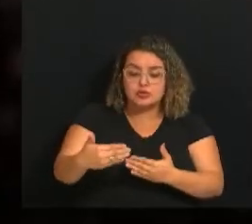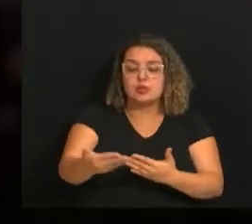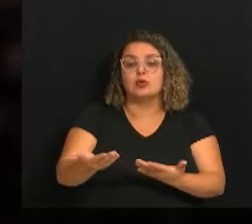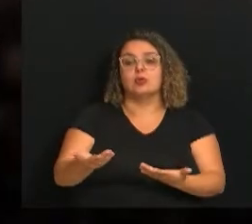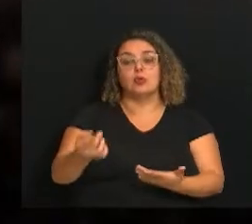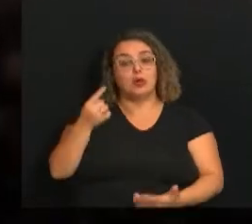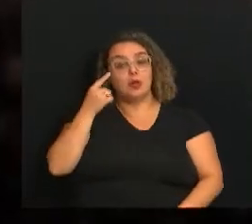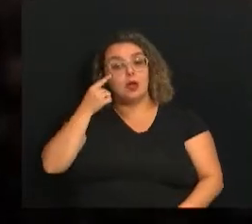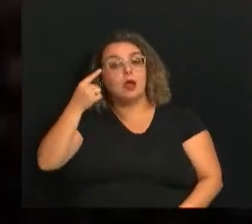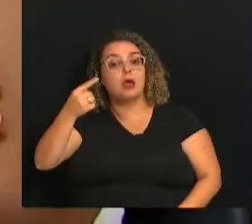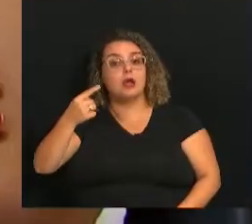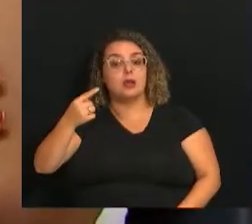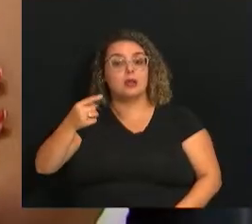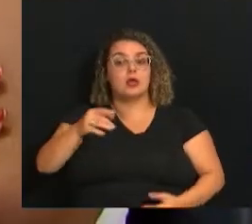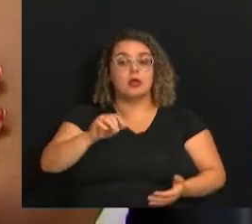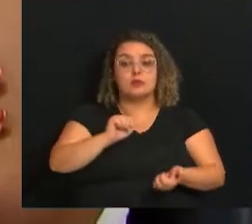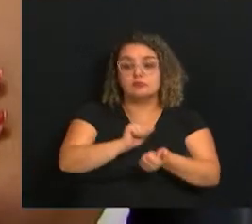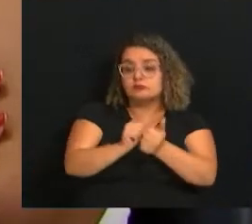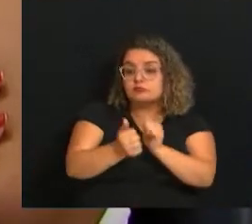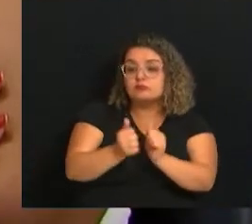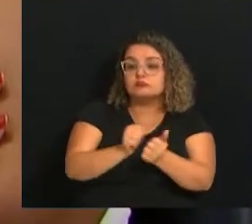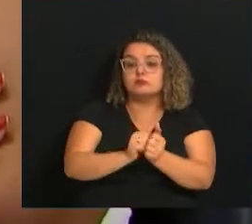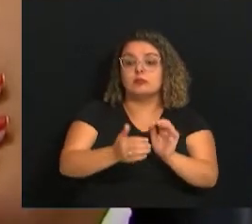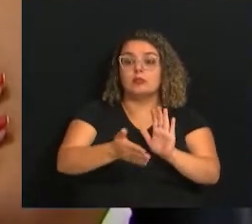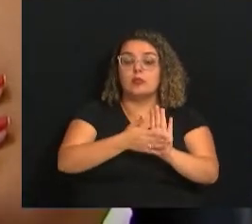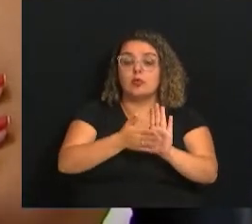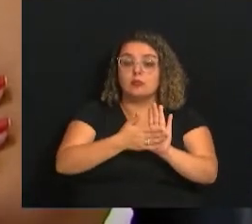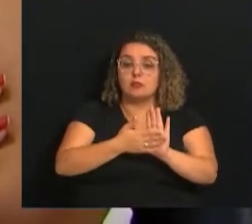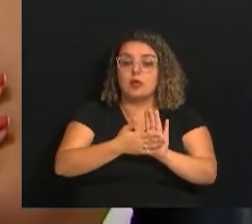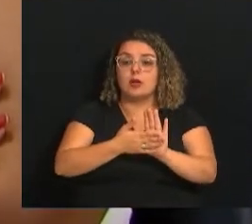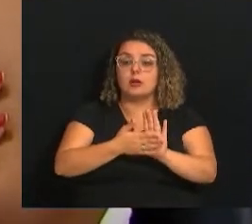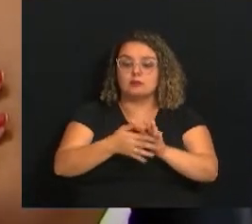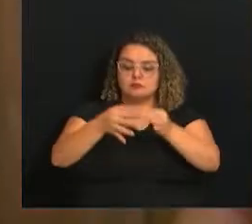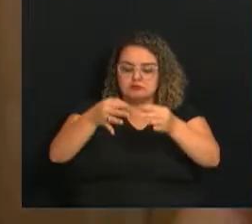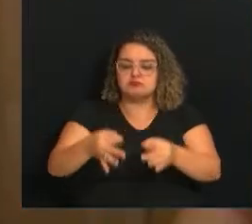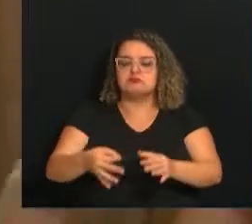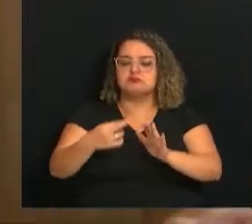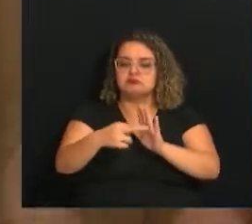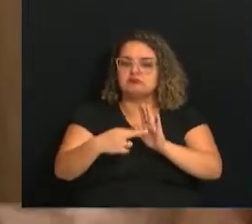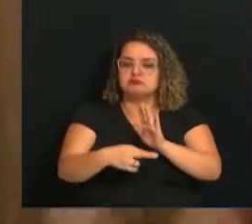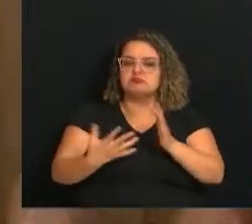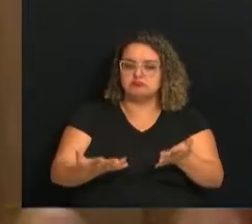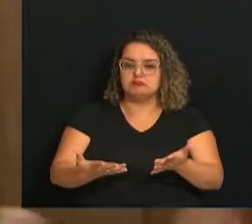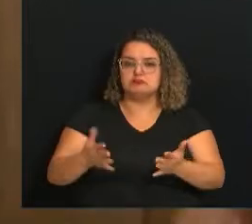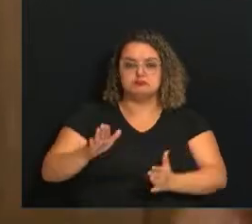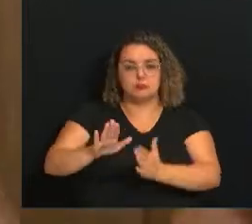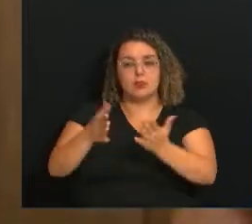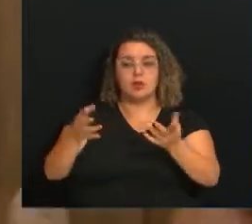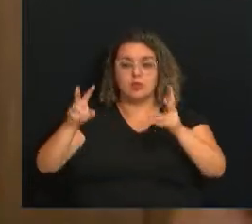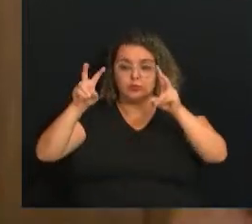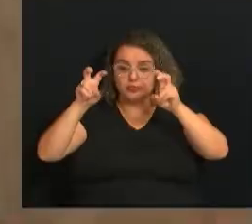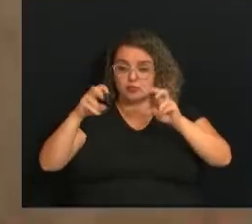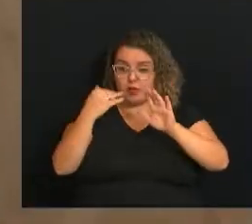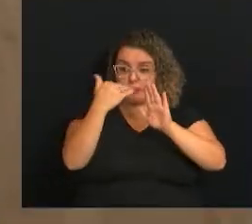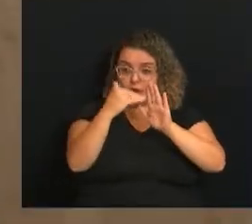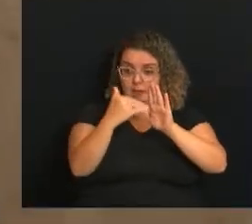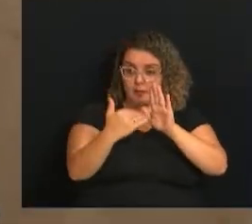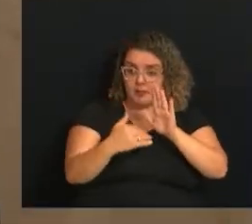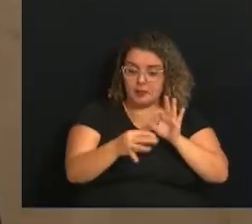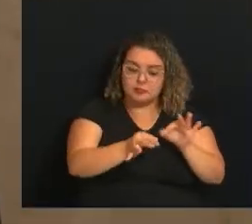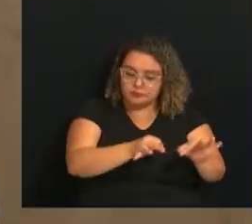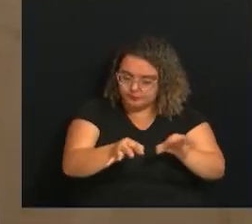ideia é montar uma proposta de regimento que defina a estrutura da frente, os temas que serão abordados, o